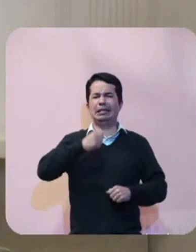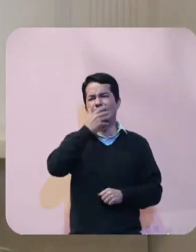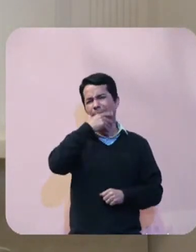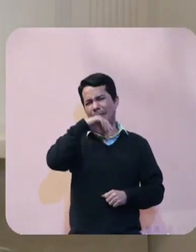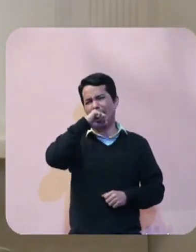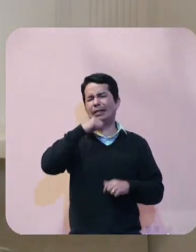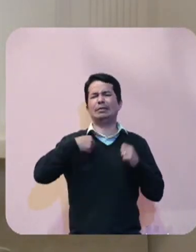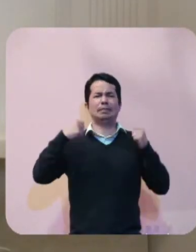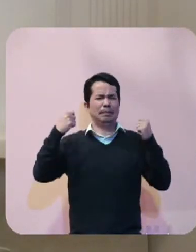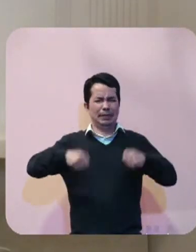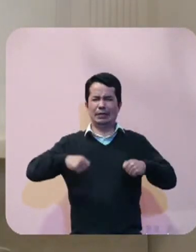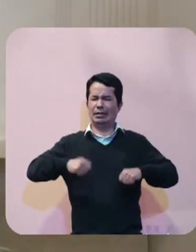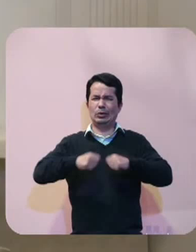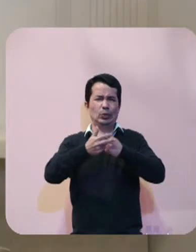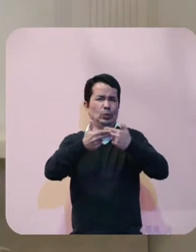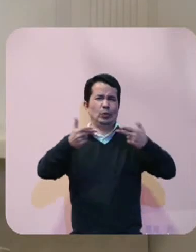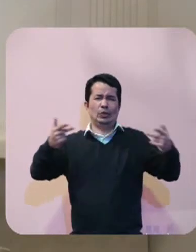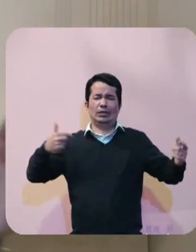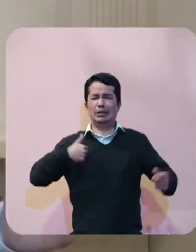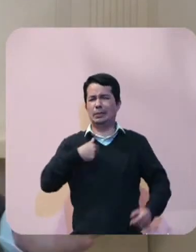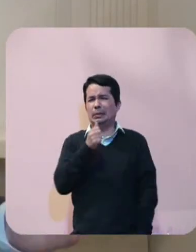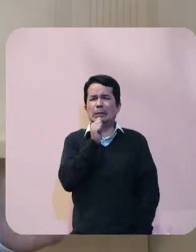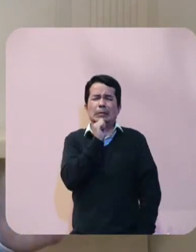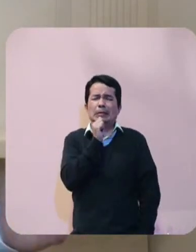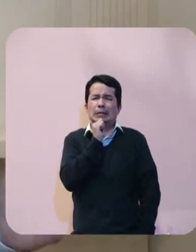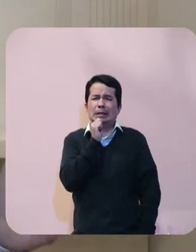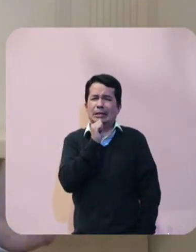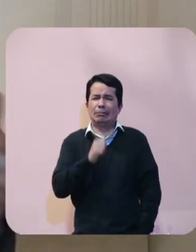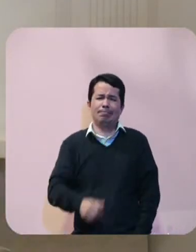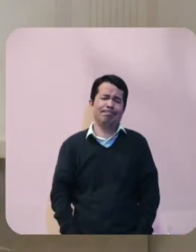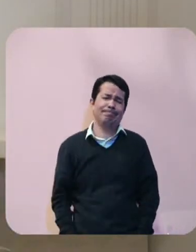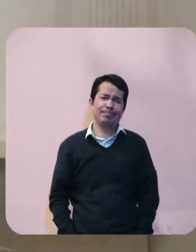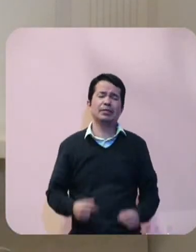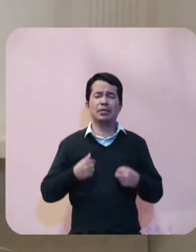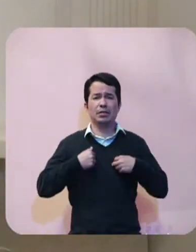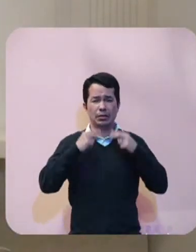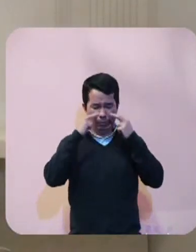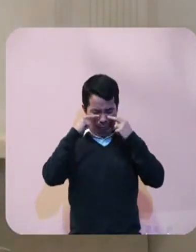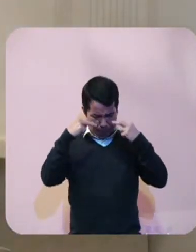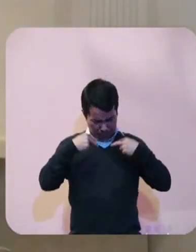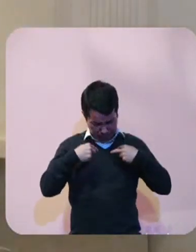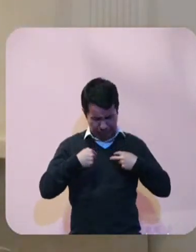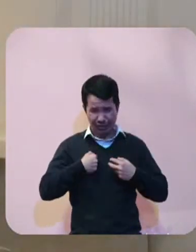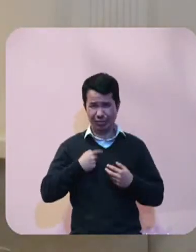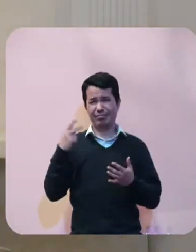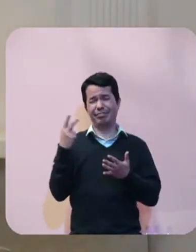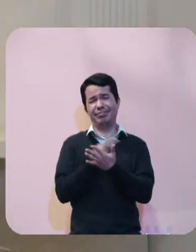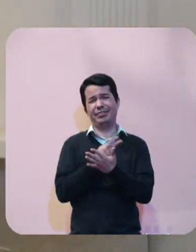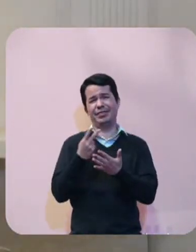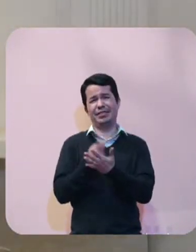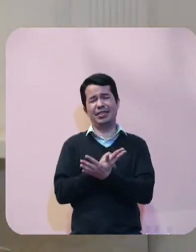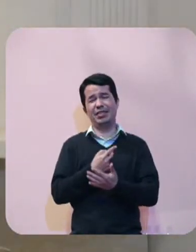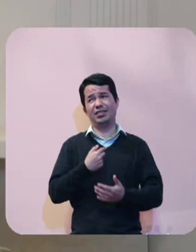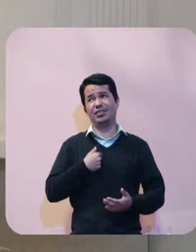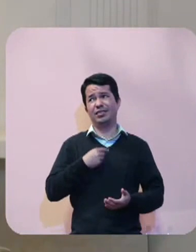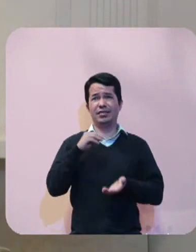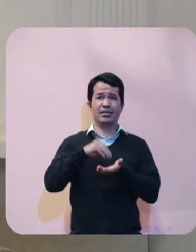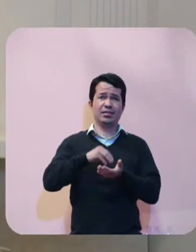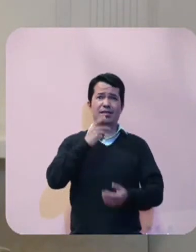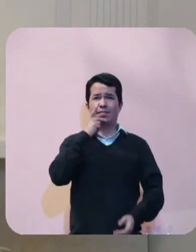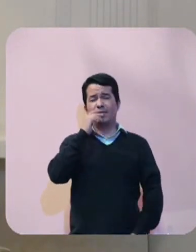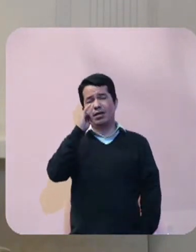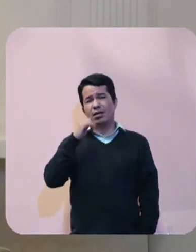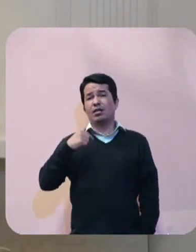tenho. Eu vejo tantas falhas minhas como pai. Eu dou graças a Deus pelos